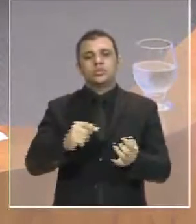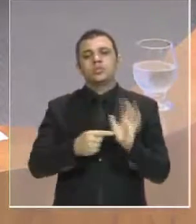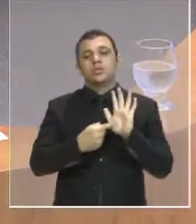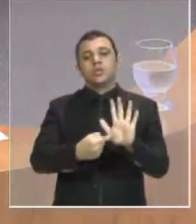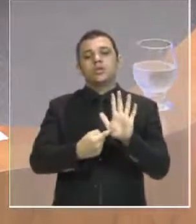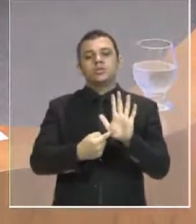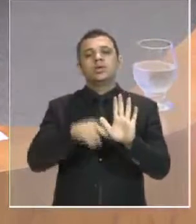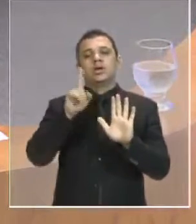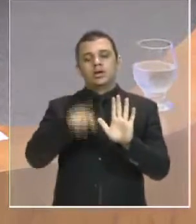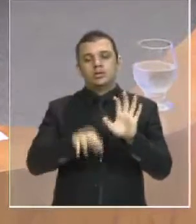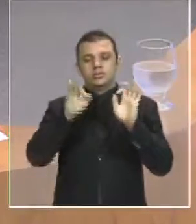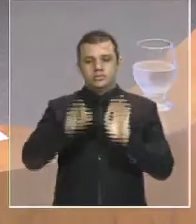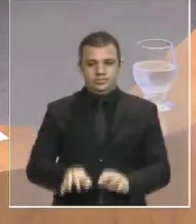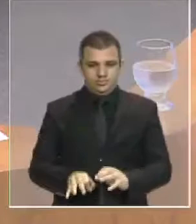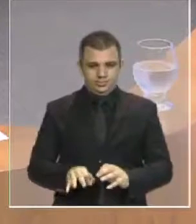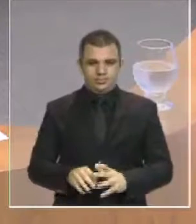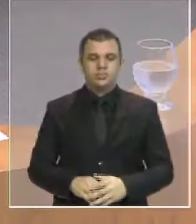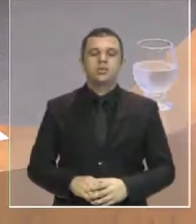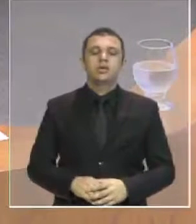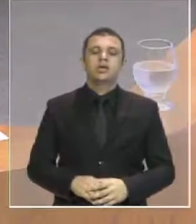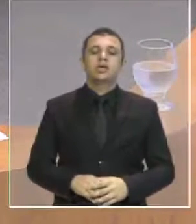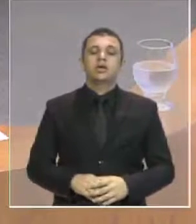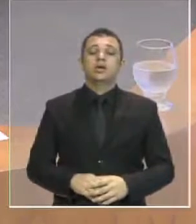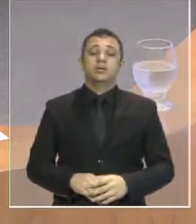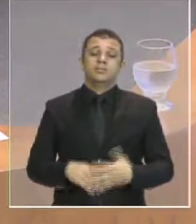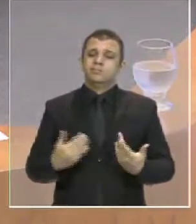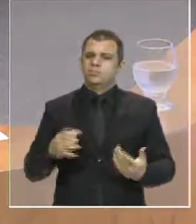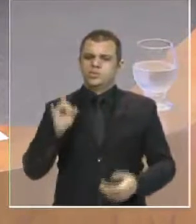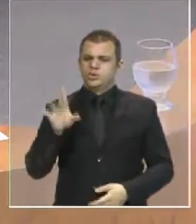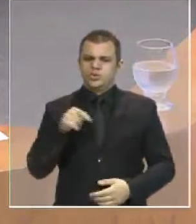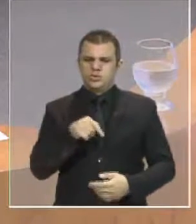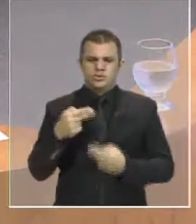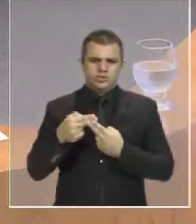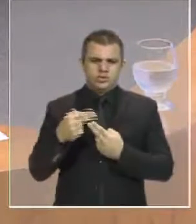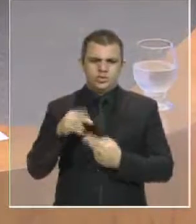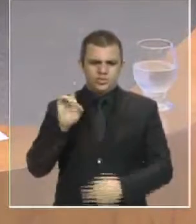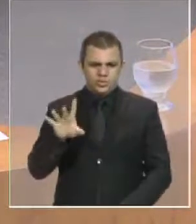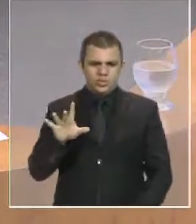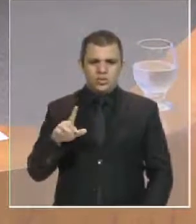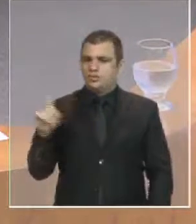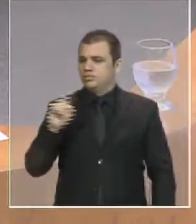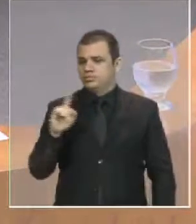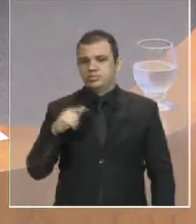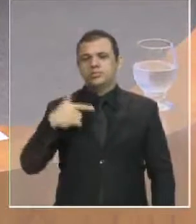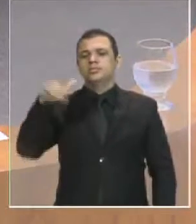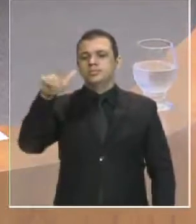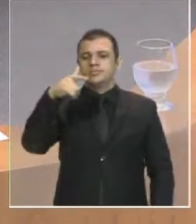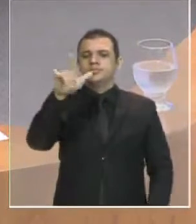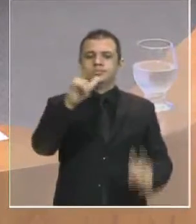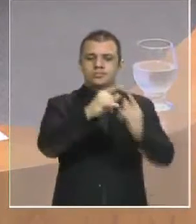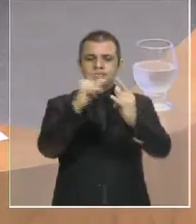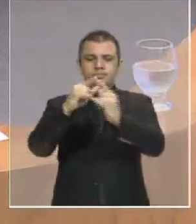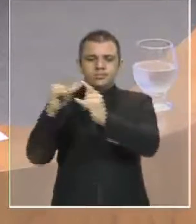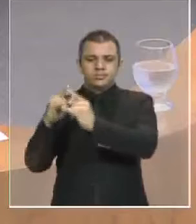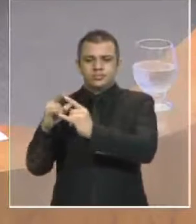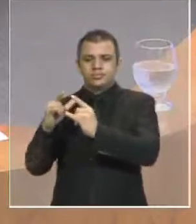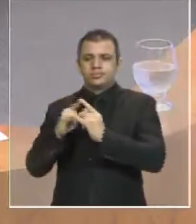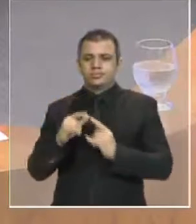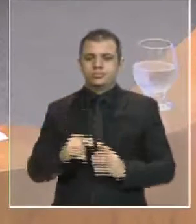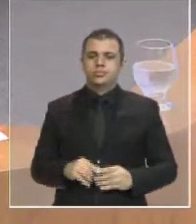diversos órgãos da administração pública. Não foi só o município de Timon. No município de